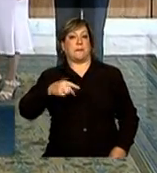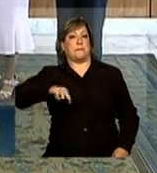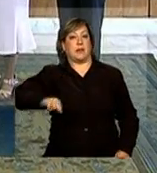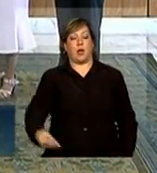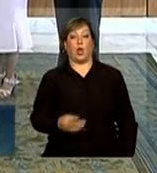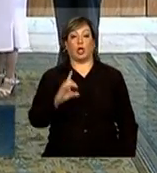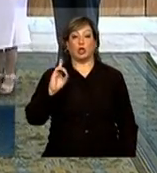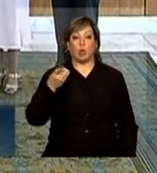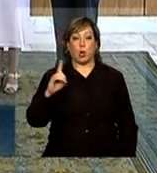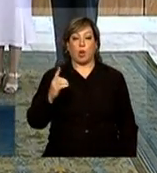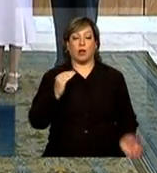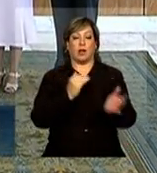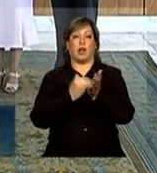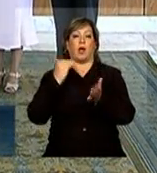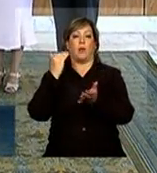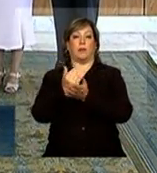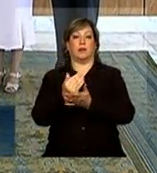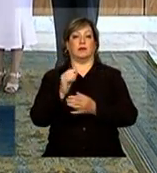dólares para